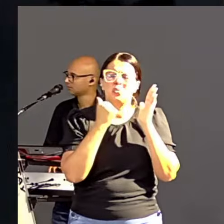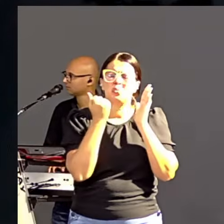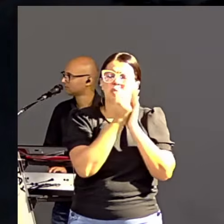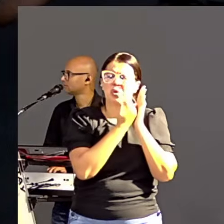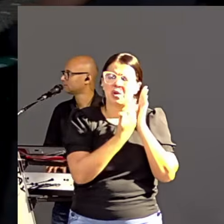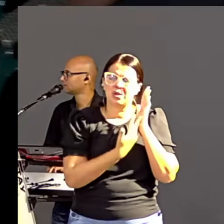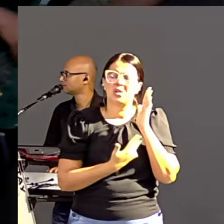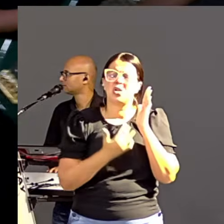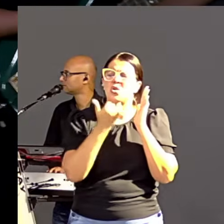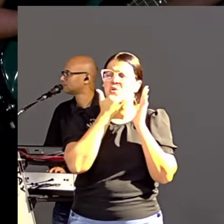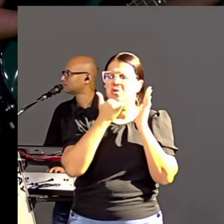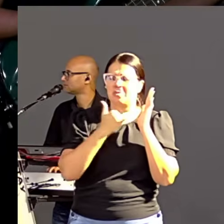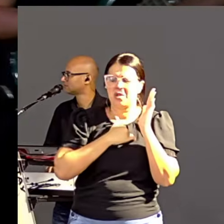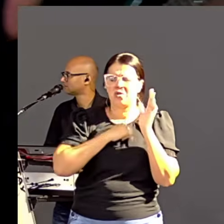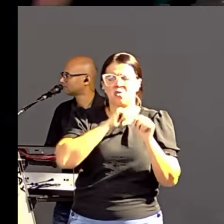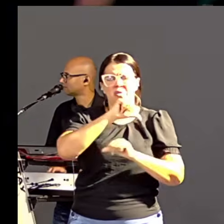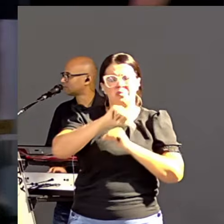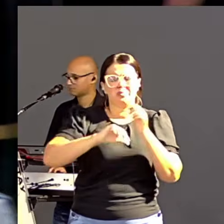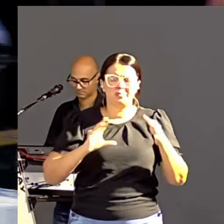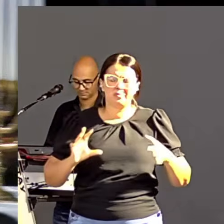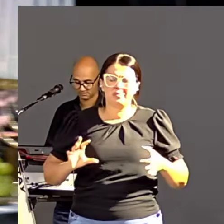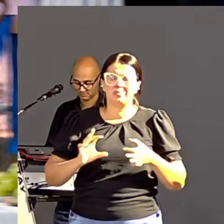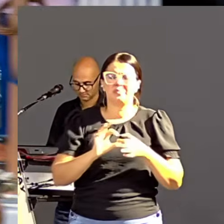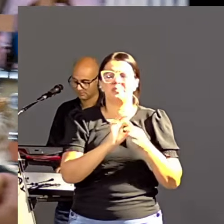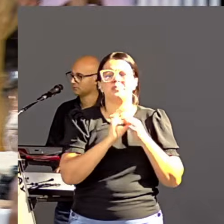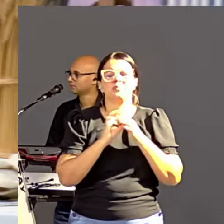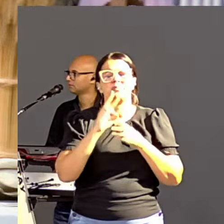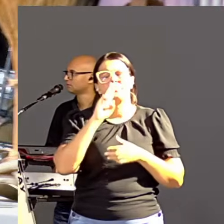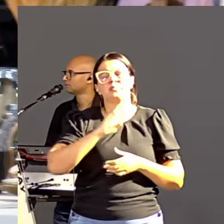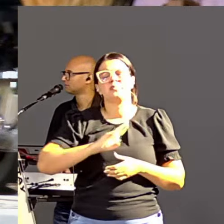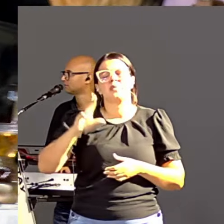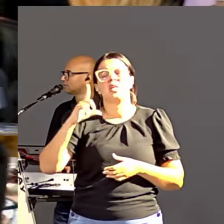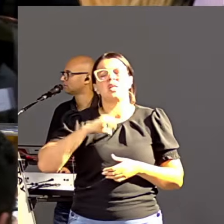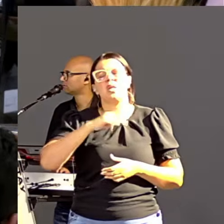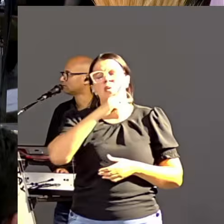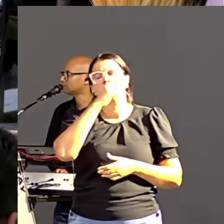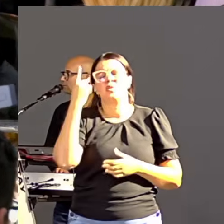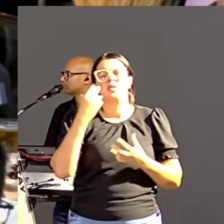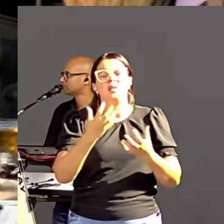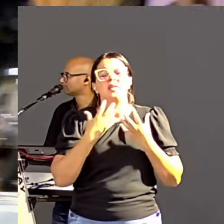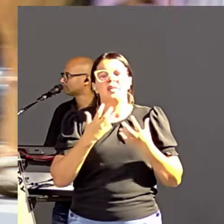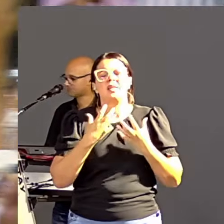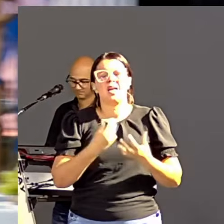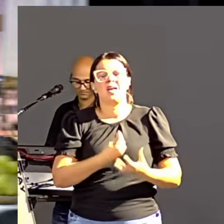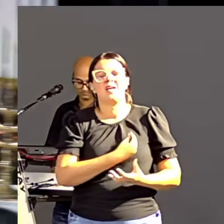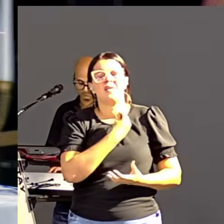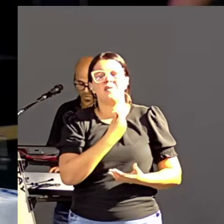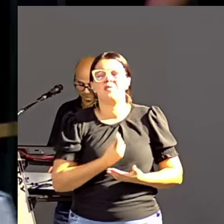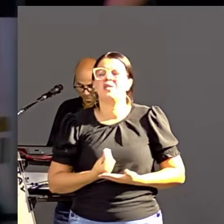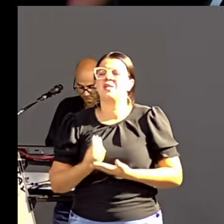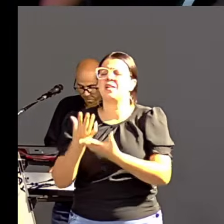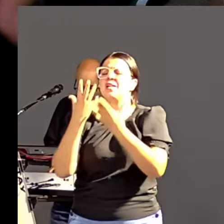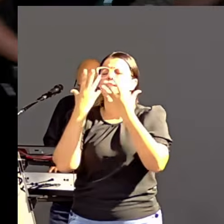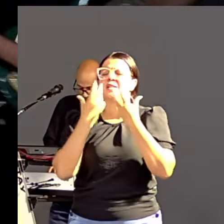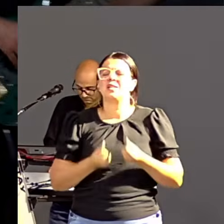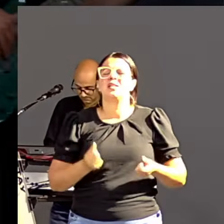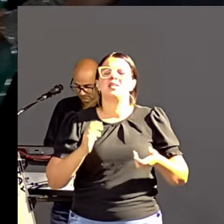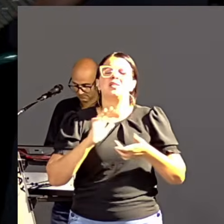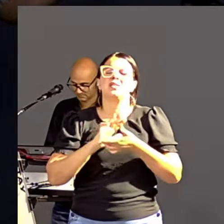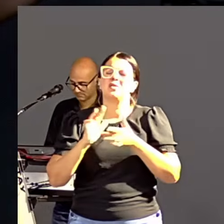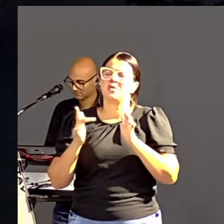agora. Renove a sua aliança com o Senhor. Se tem alguém aqui que quer entregar a vida para Jesus, você quer aceitar Jesus como